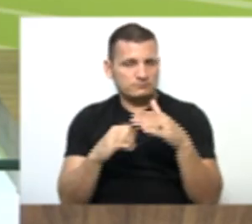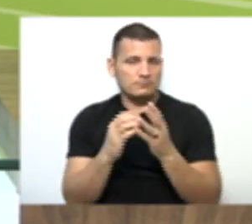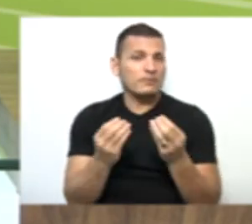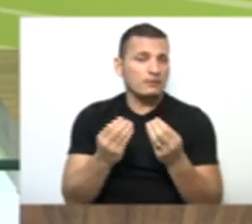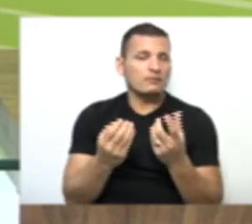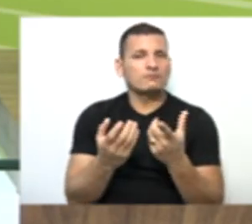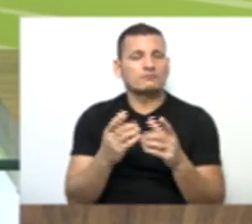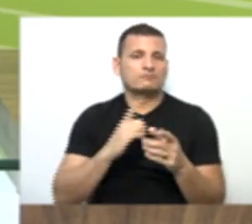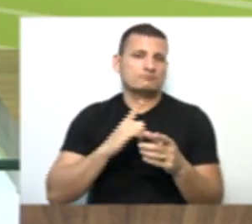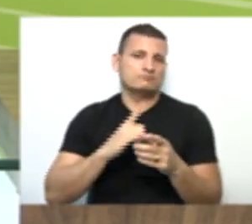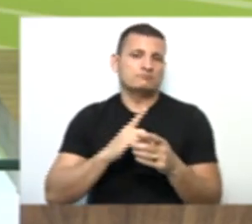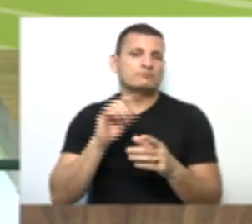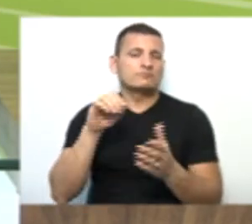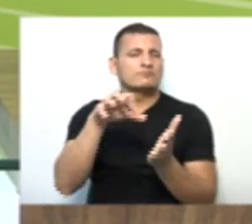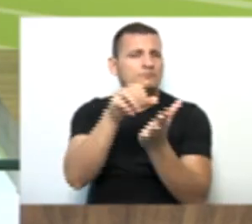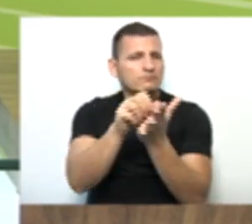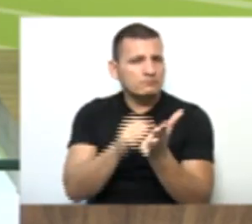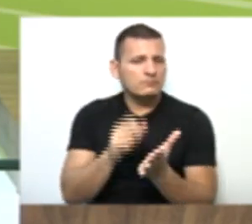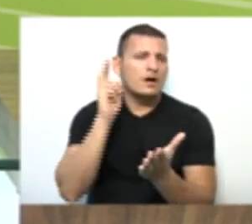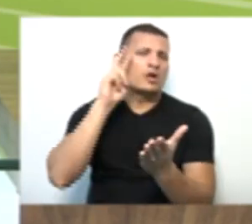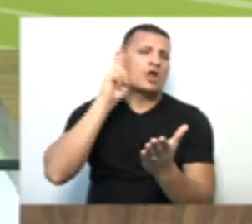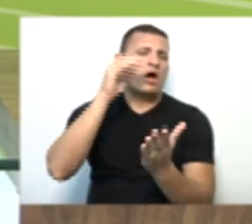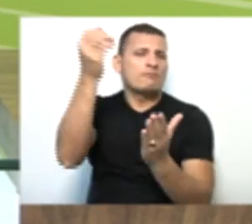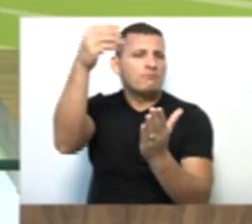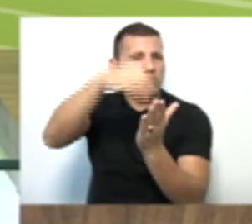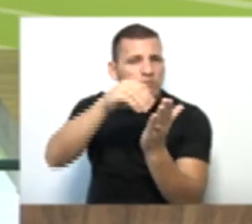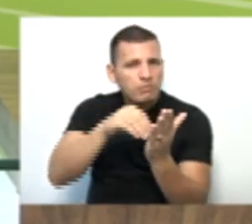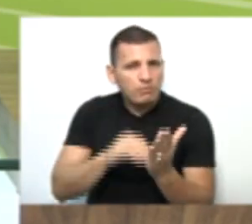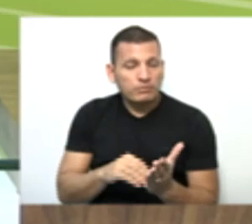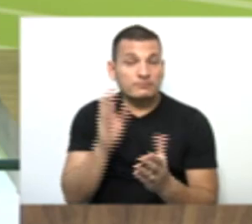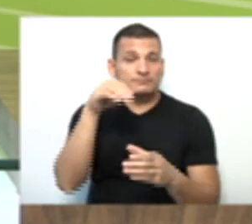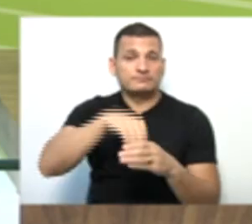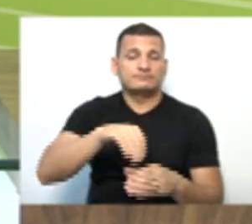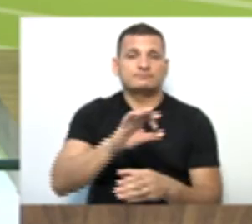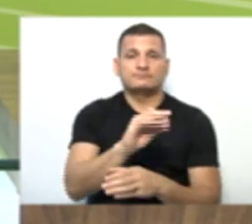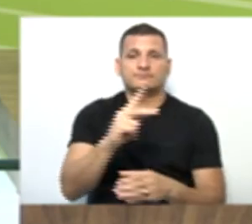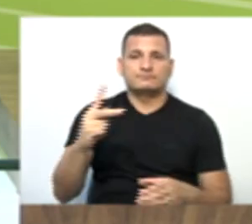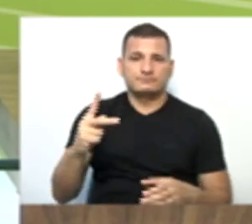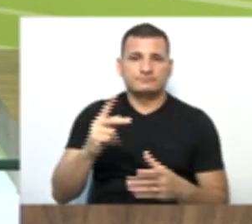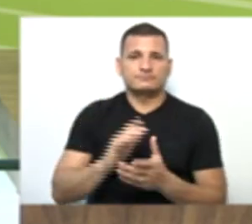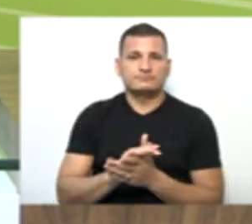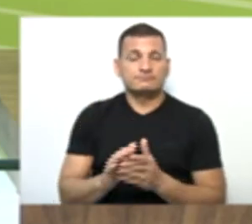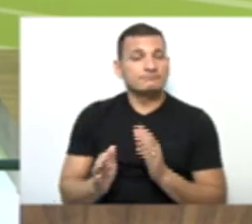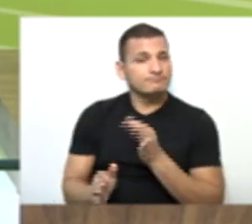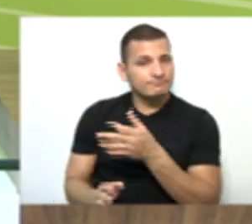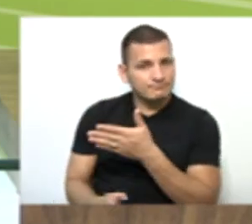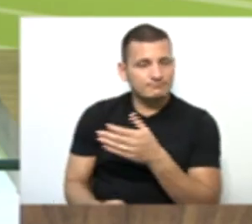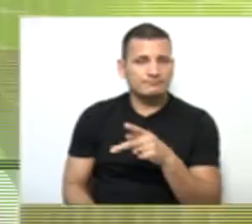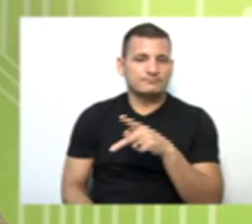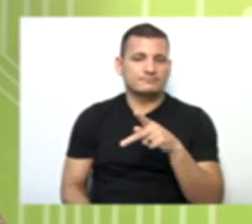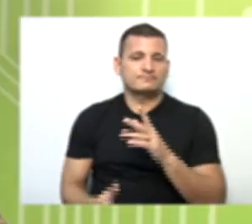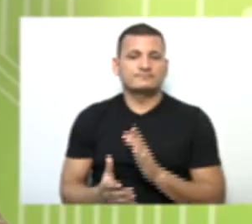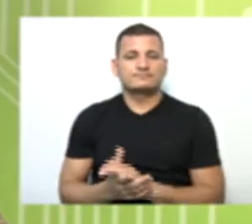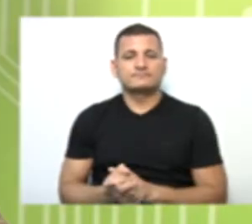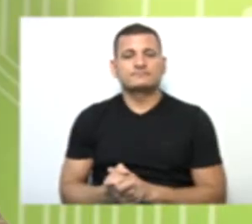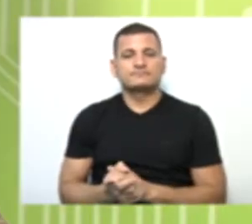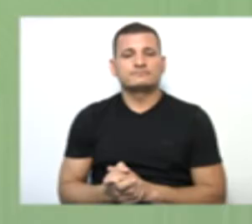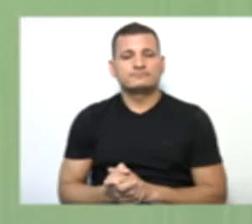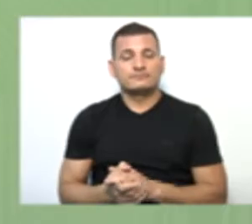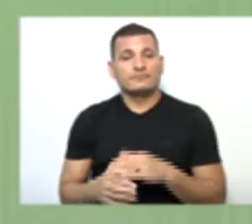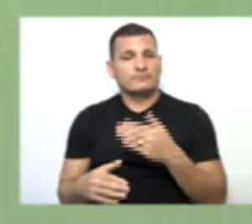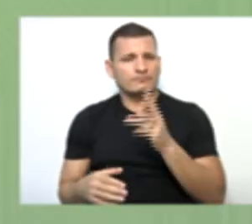registro histórico sobre todos os fatos que ocorrem dentro dessa cooperativa. Certo, professora? Certo. Lembrando aqui, quando